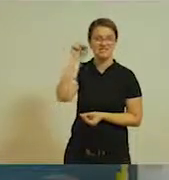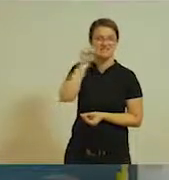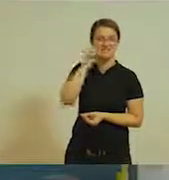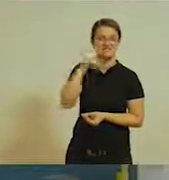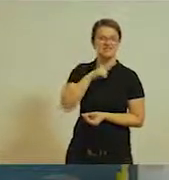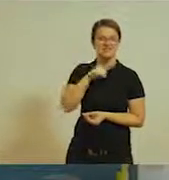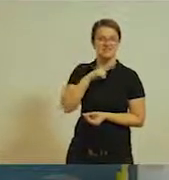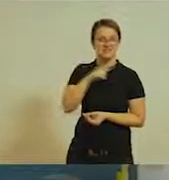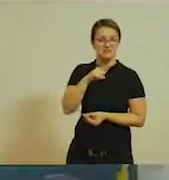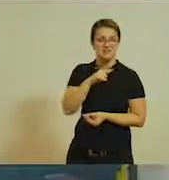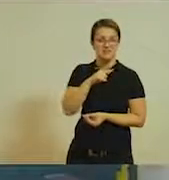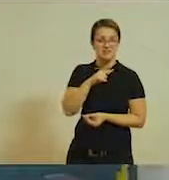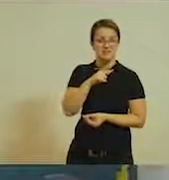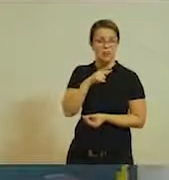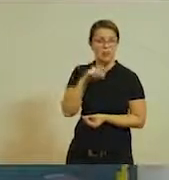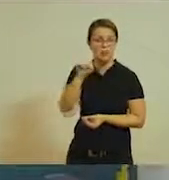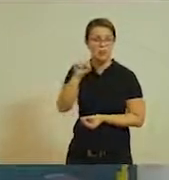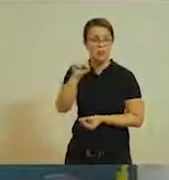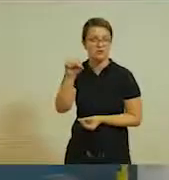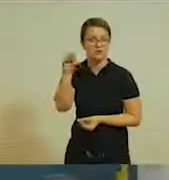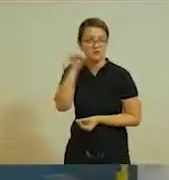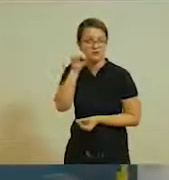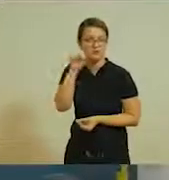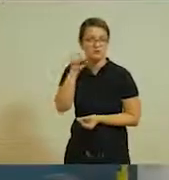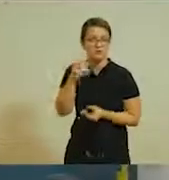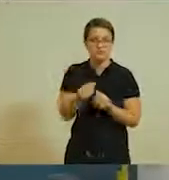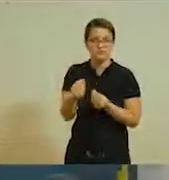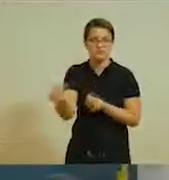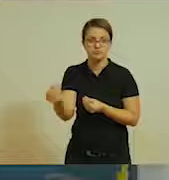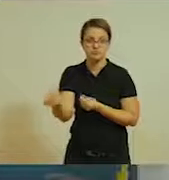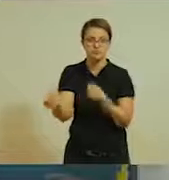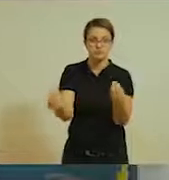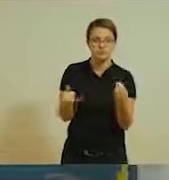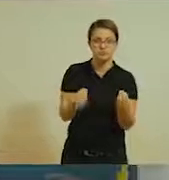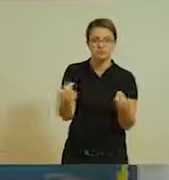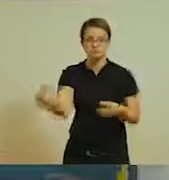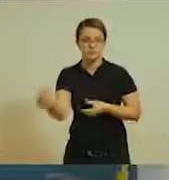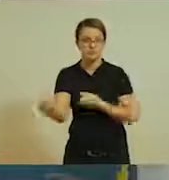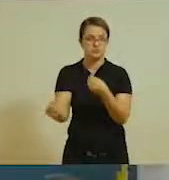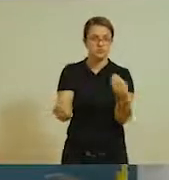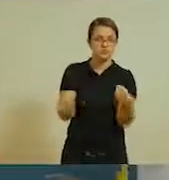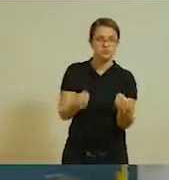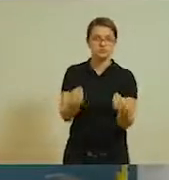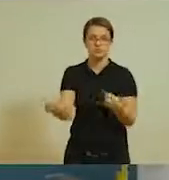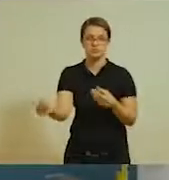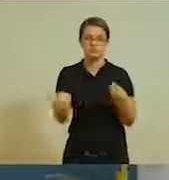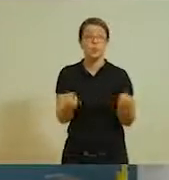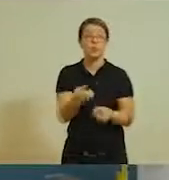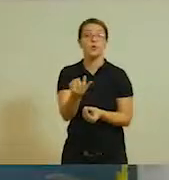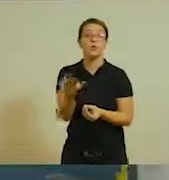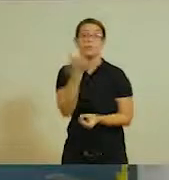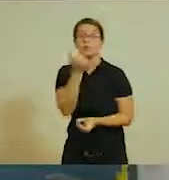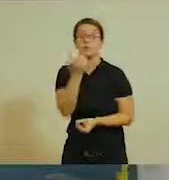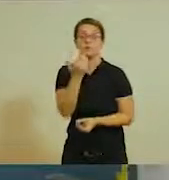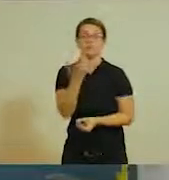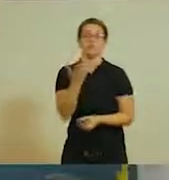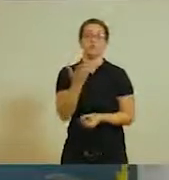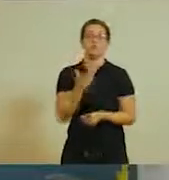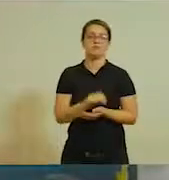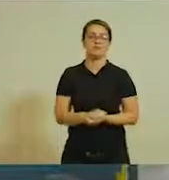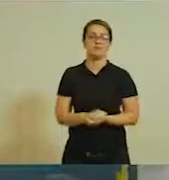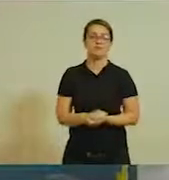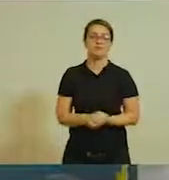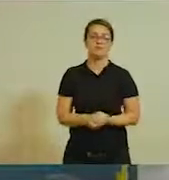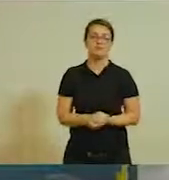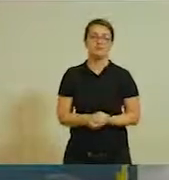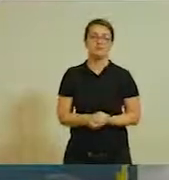cenouras. Vocês vão ligando cada cenoura a um coelhinho e assim vocês vão descobrir quantas cenouras cada coelho vai comer, tá